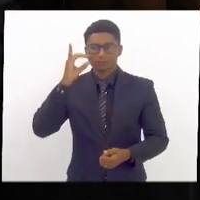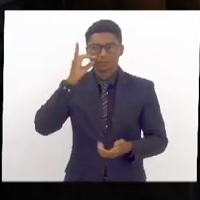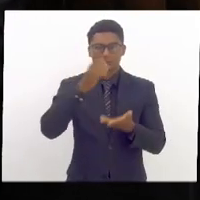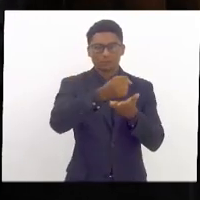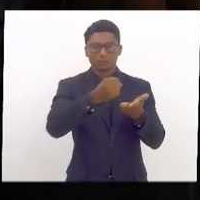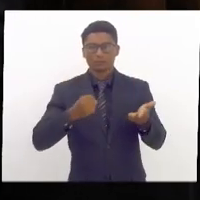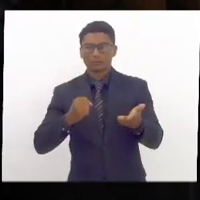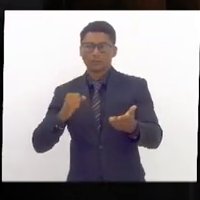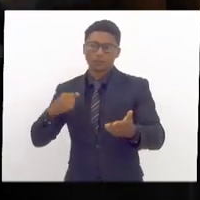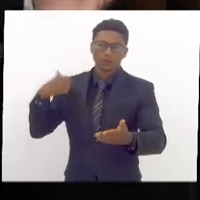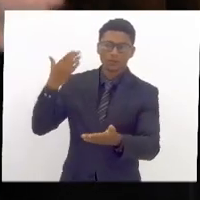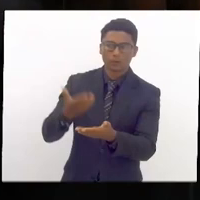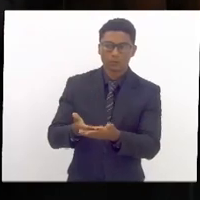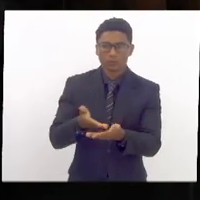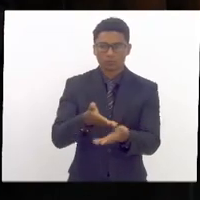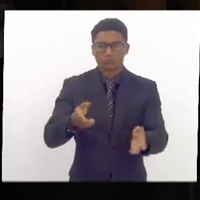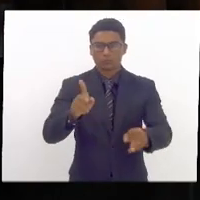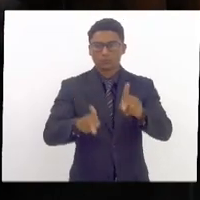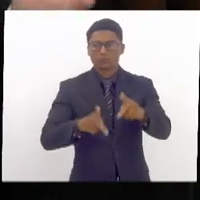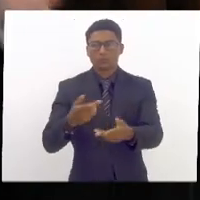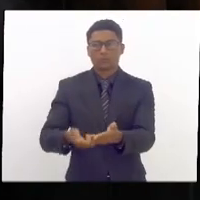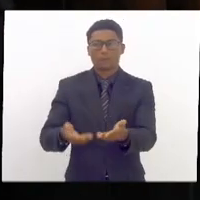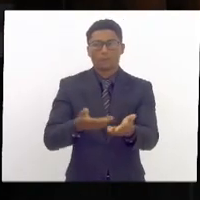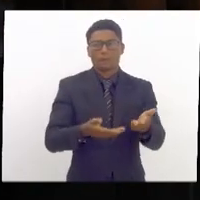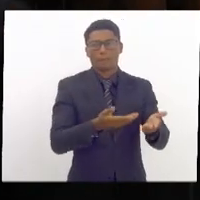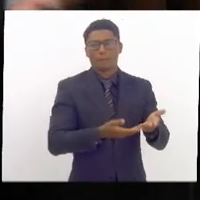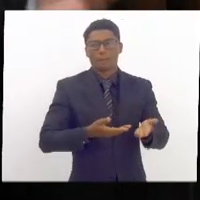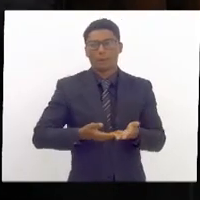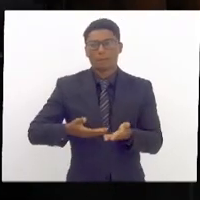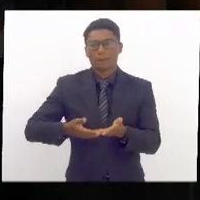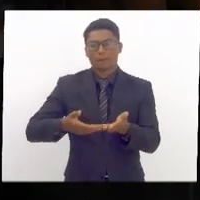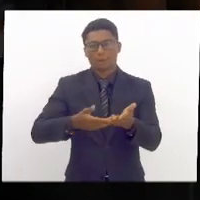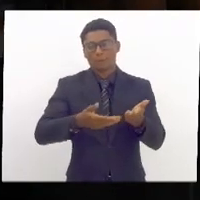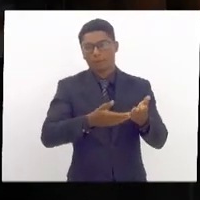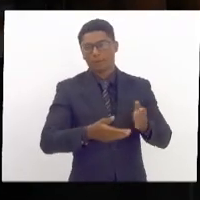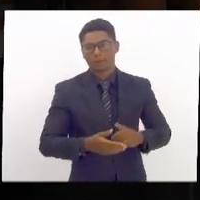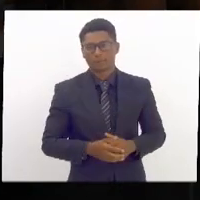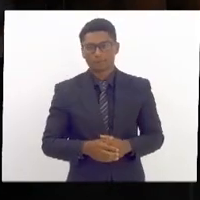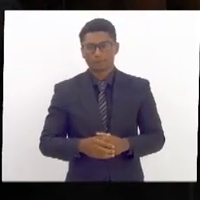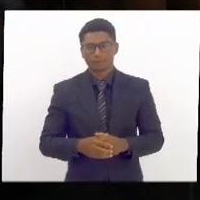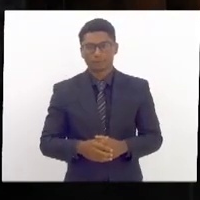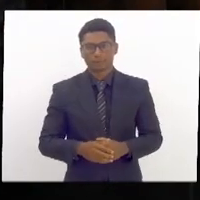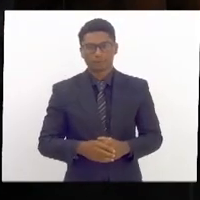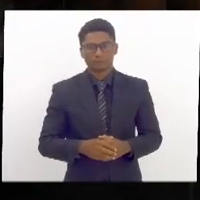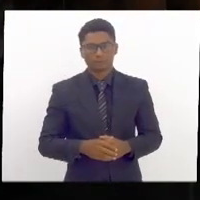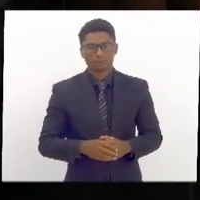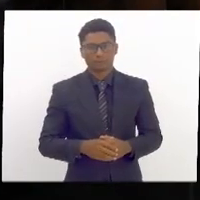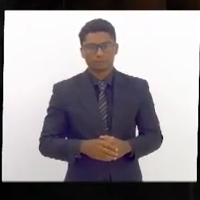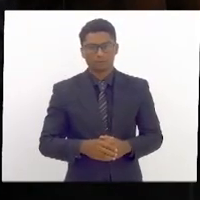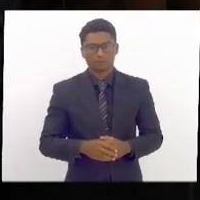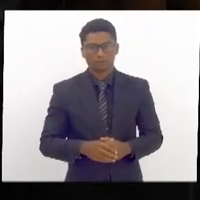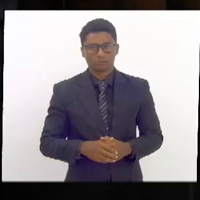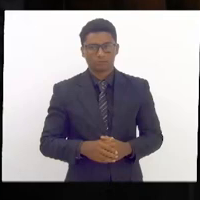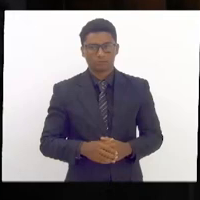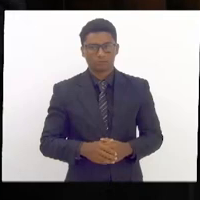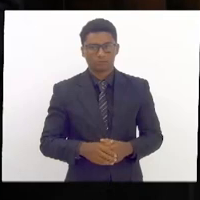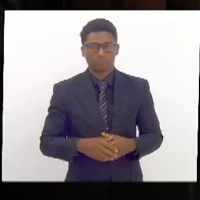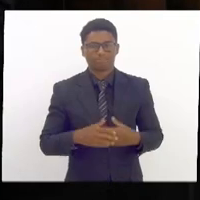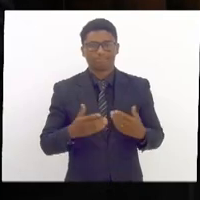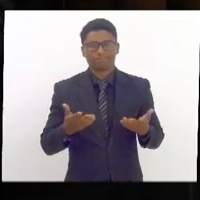parece dissonante, descabido, assim, absolutamente na contramão, que a gente possa